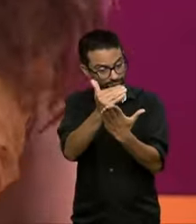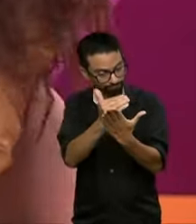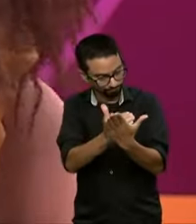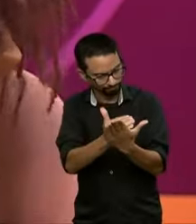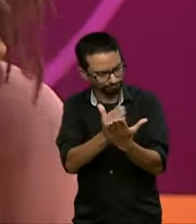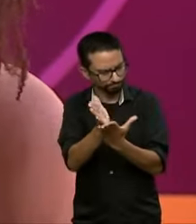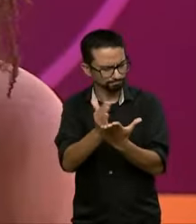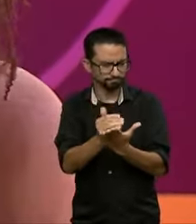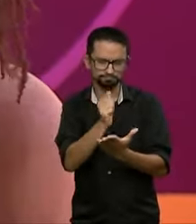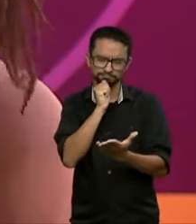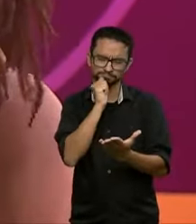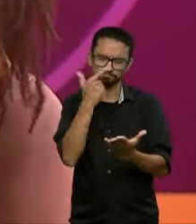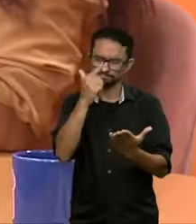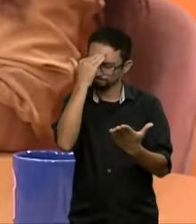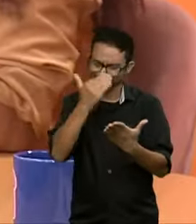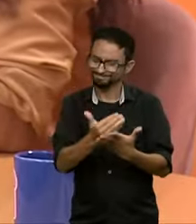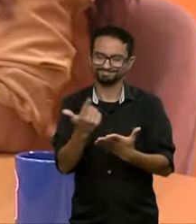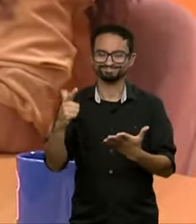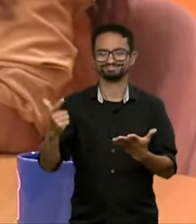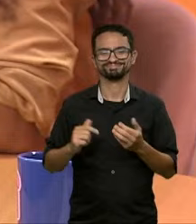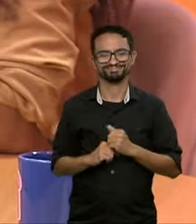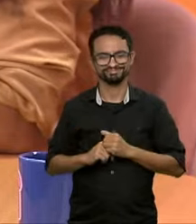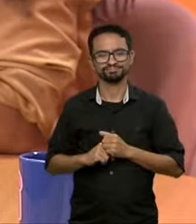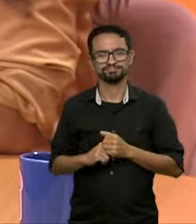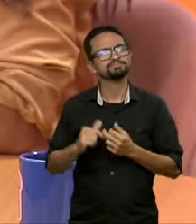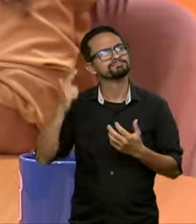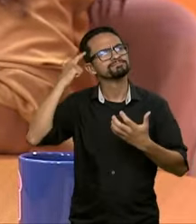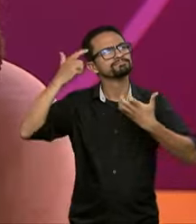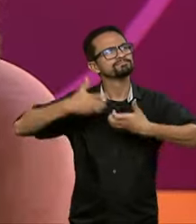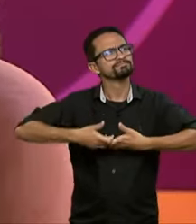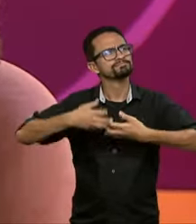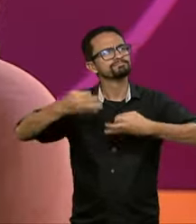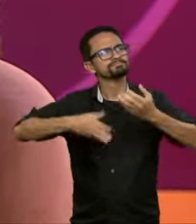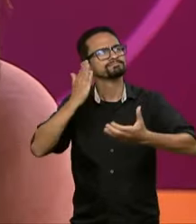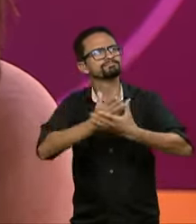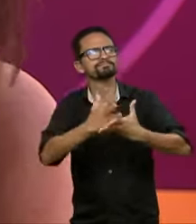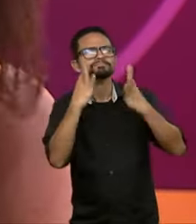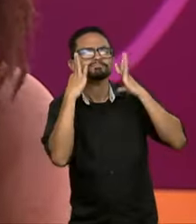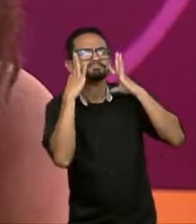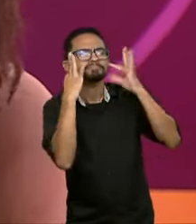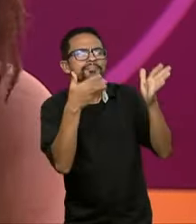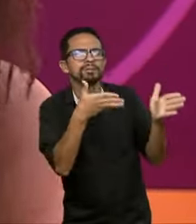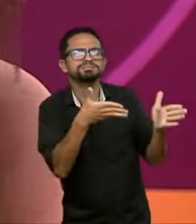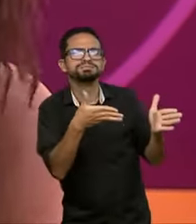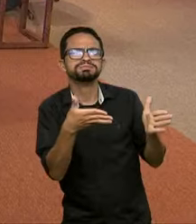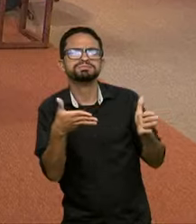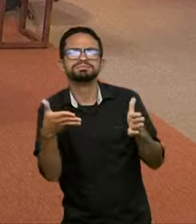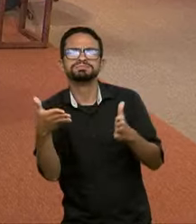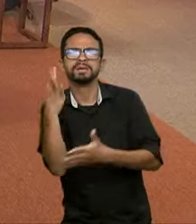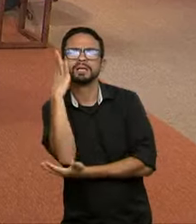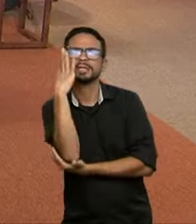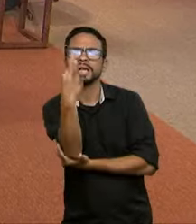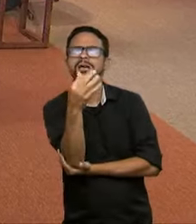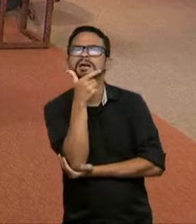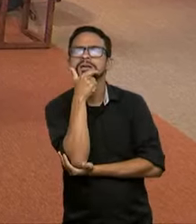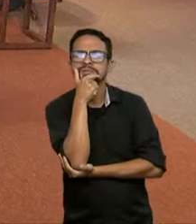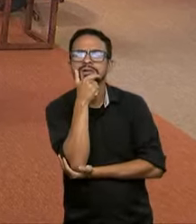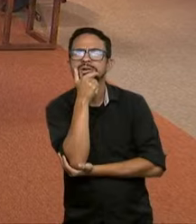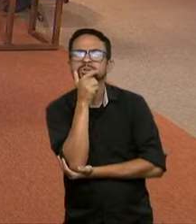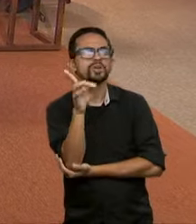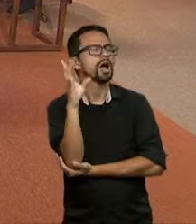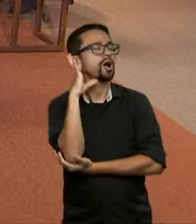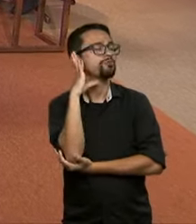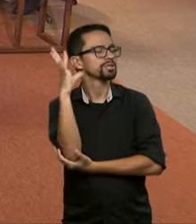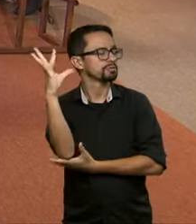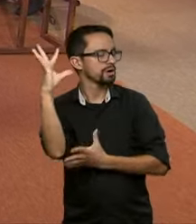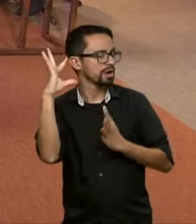algumas coisas que a gente pode pensar, né? Processos de escutativa, mas é escuta mesmo. Não é ouvir só com o ouvido, é ouvir nisso. Com o